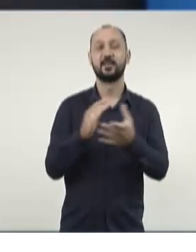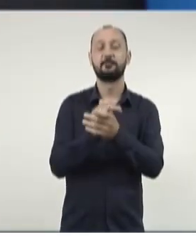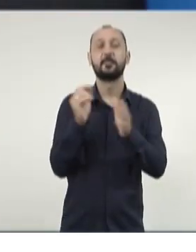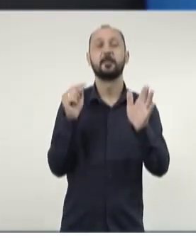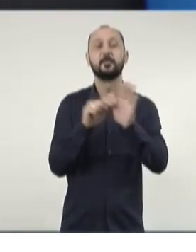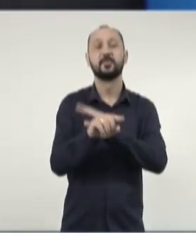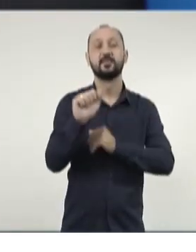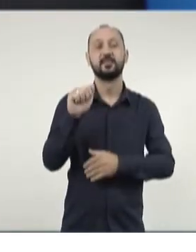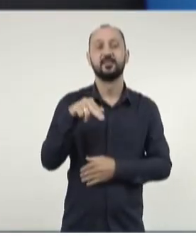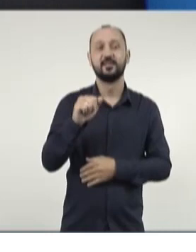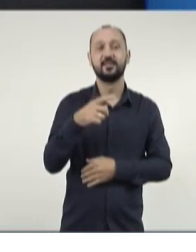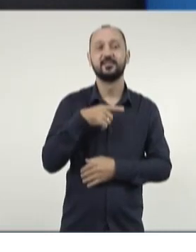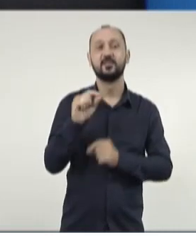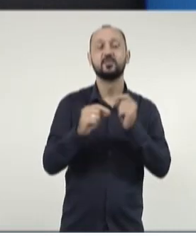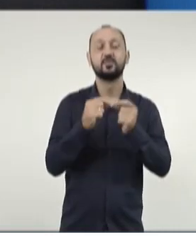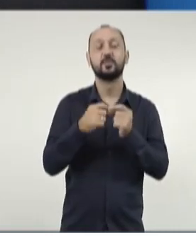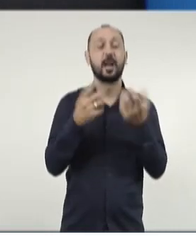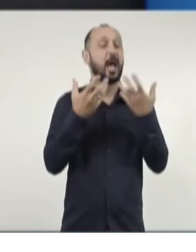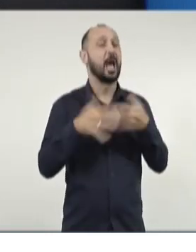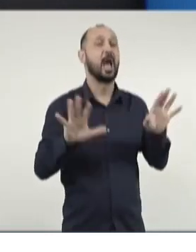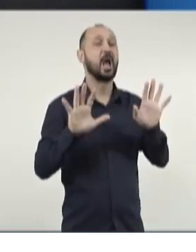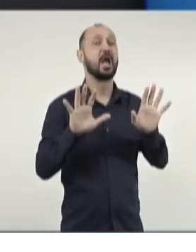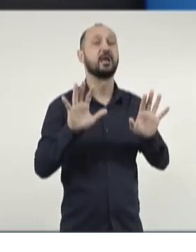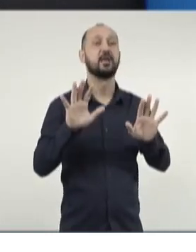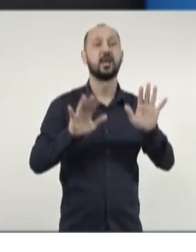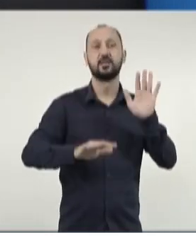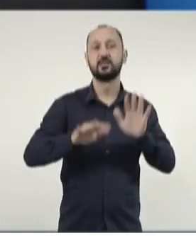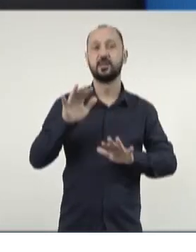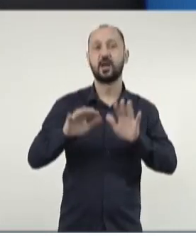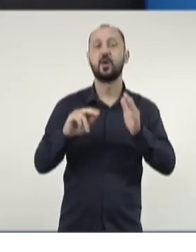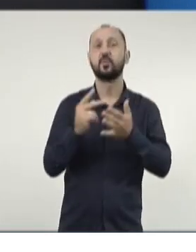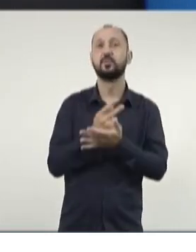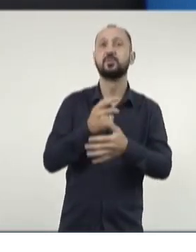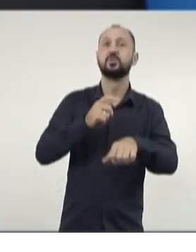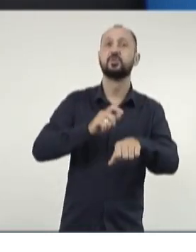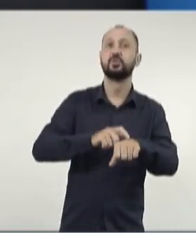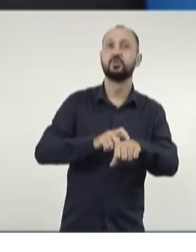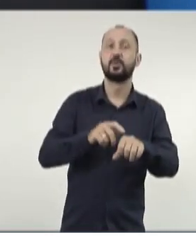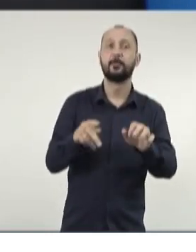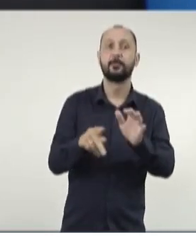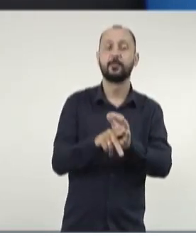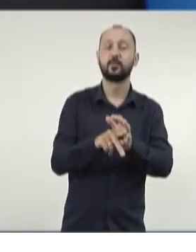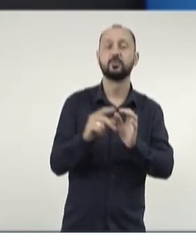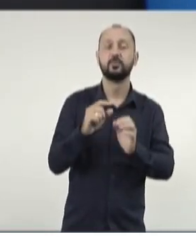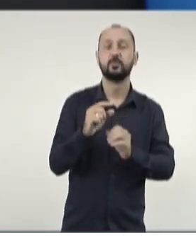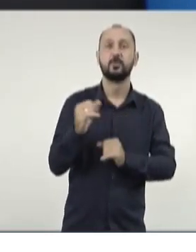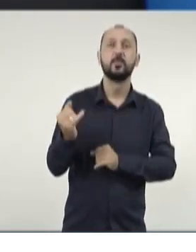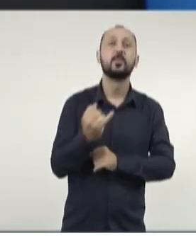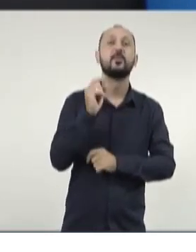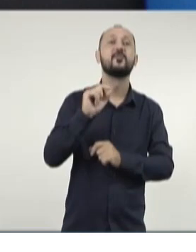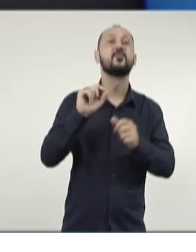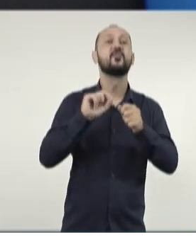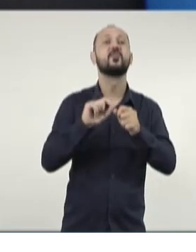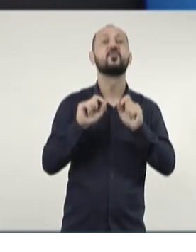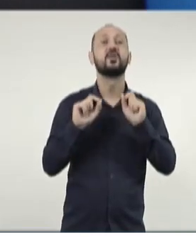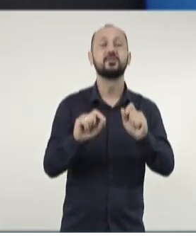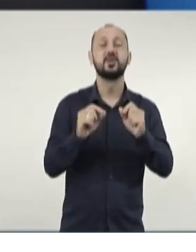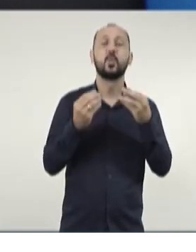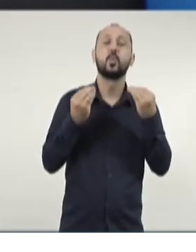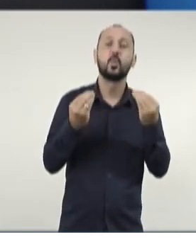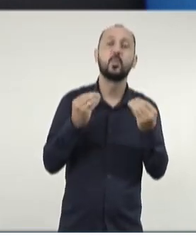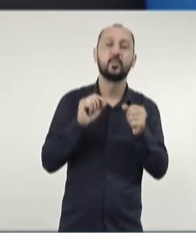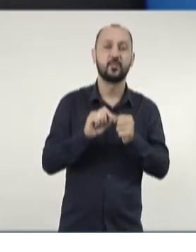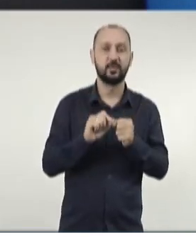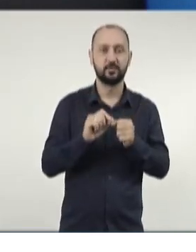pergunta da Ana. Sobre a recusa, que às vezes acontece em um momento crucial, o que fazer? Como